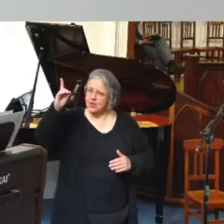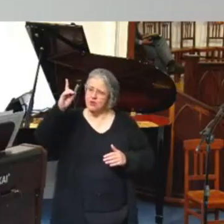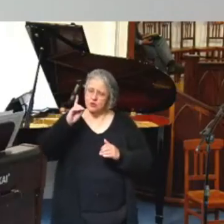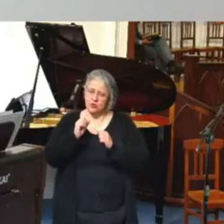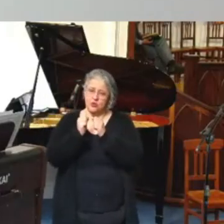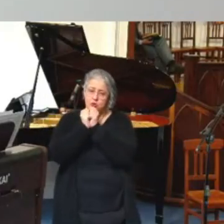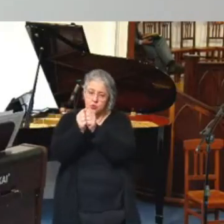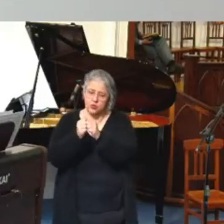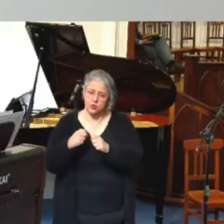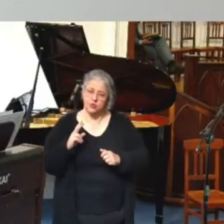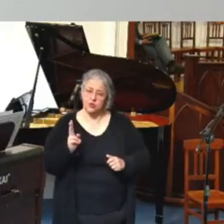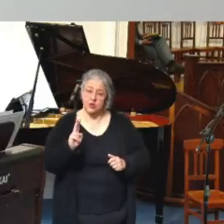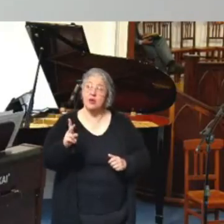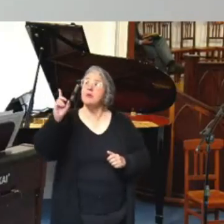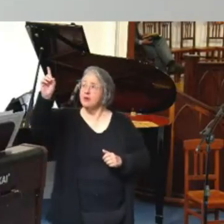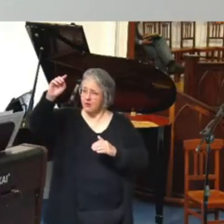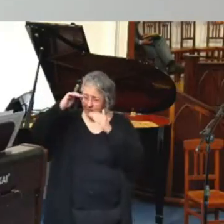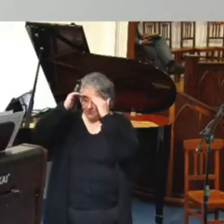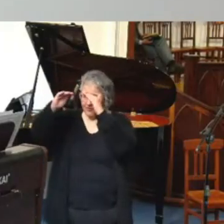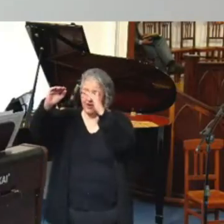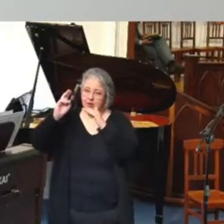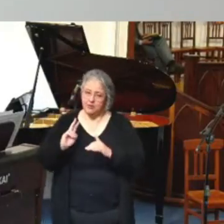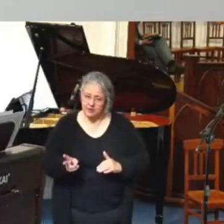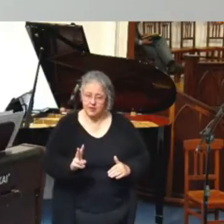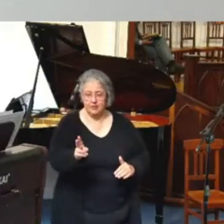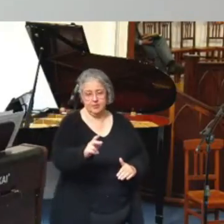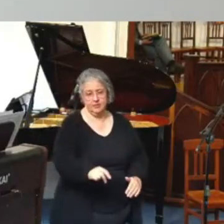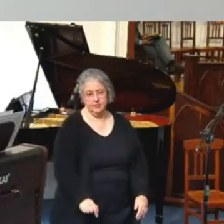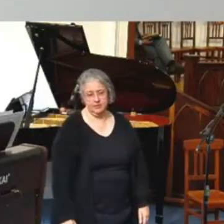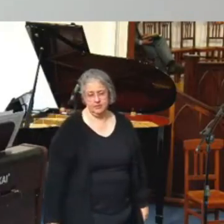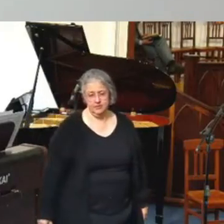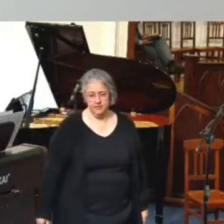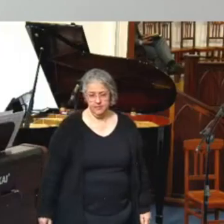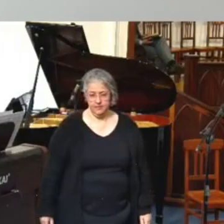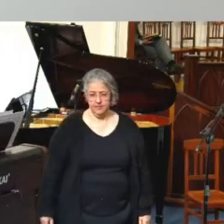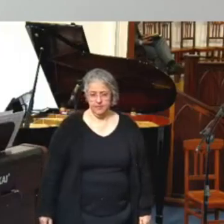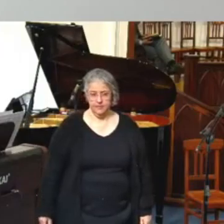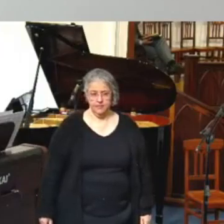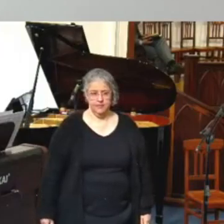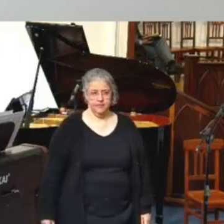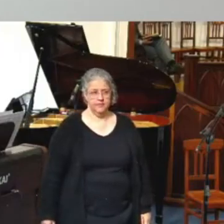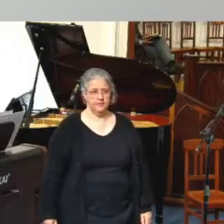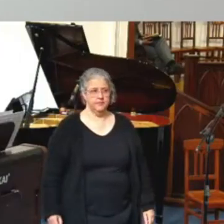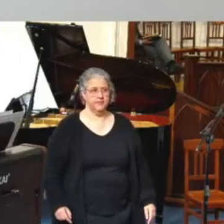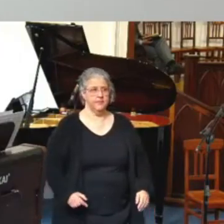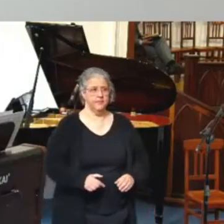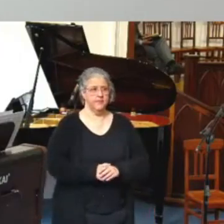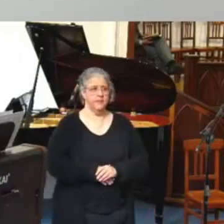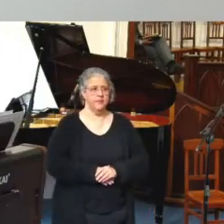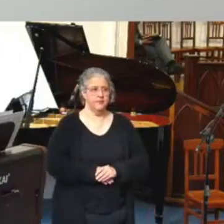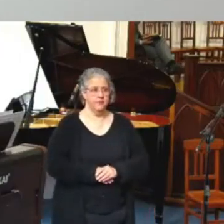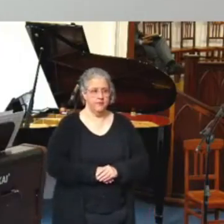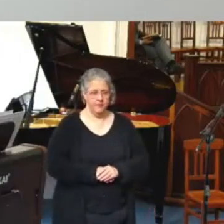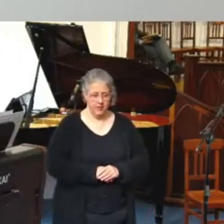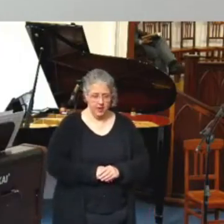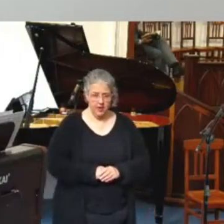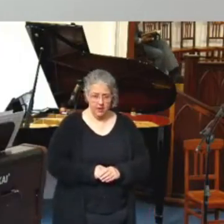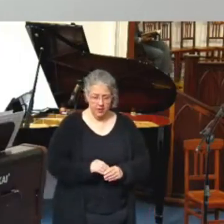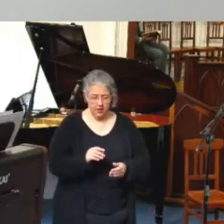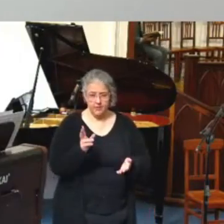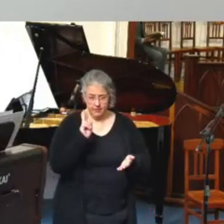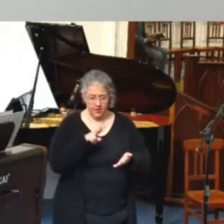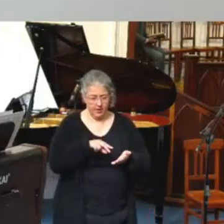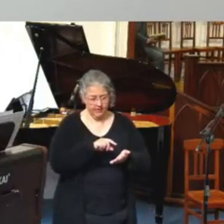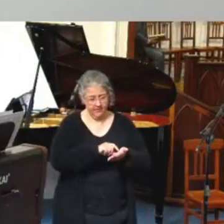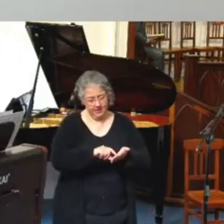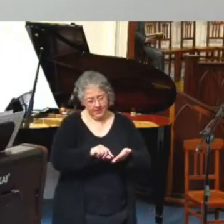vida. Mas, queridos, não está fácil para Davi. Olha o estado que ele se encontrava nos versos 6